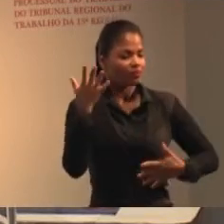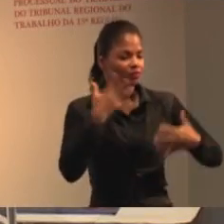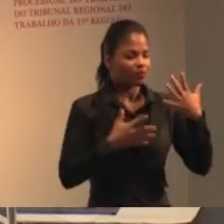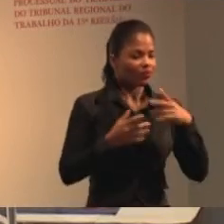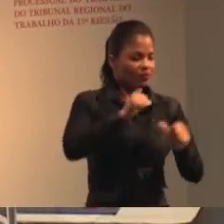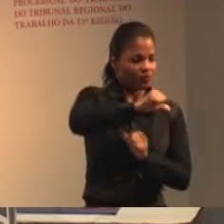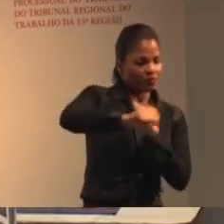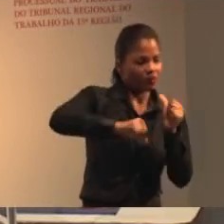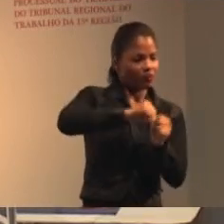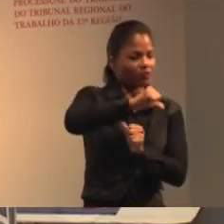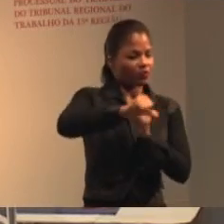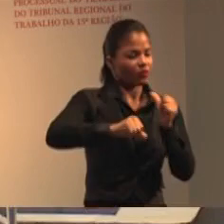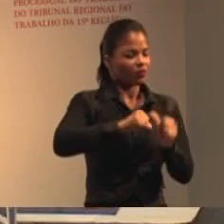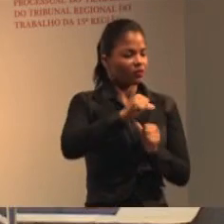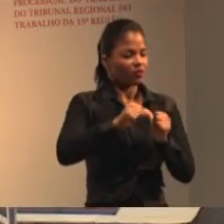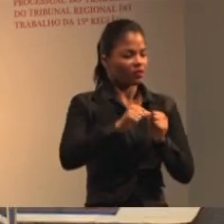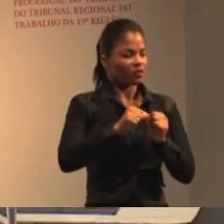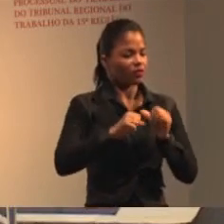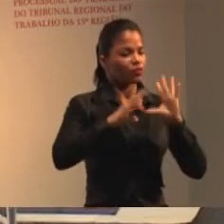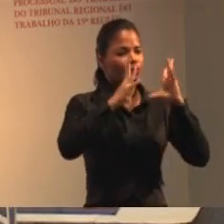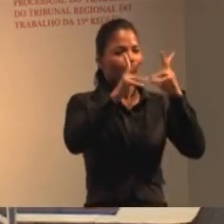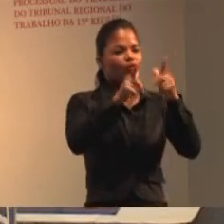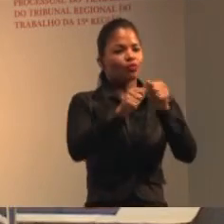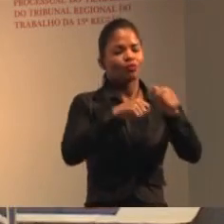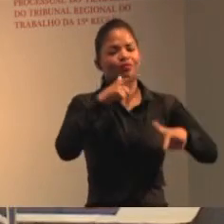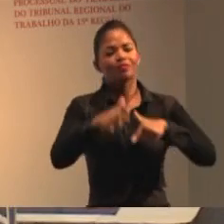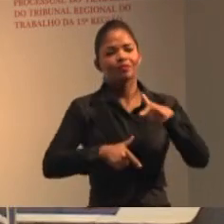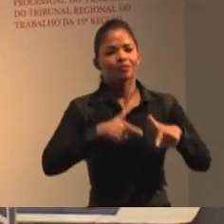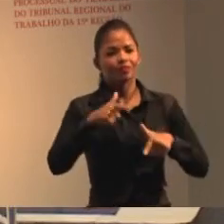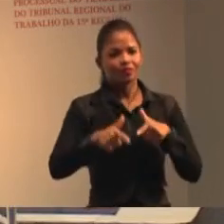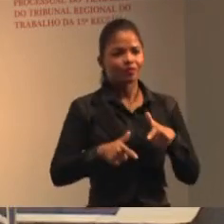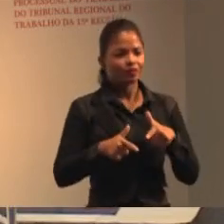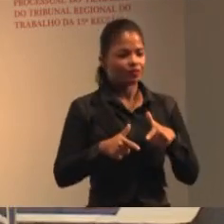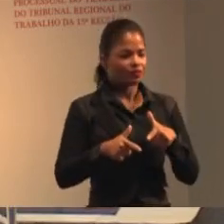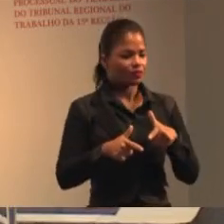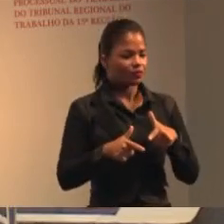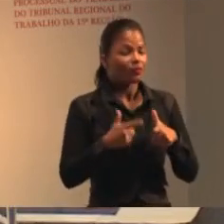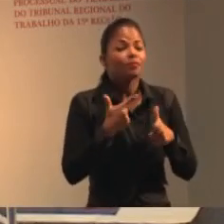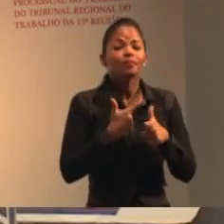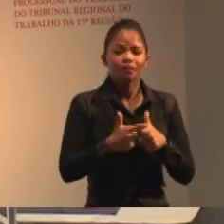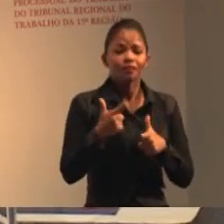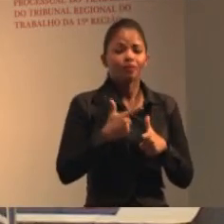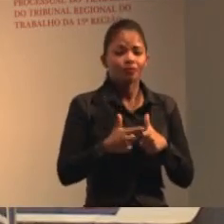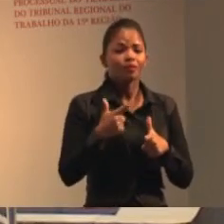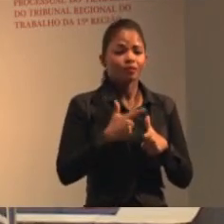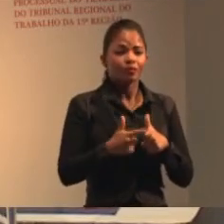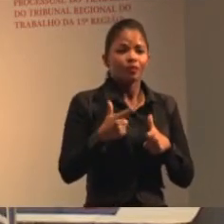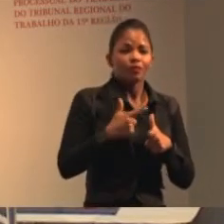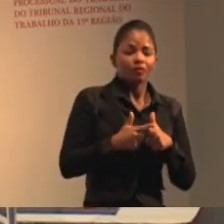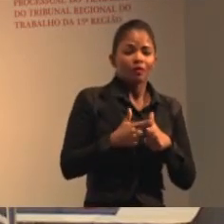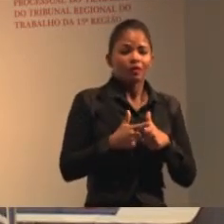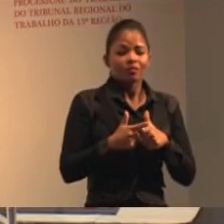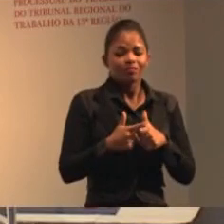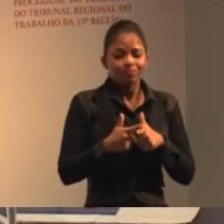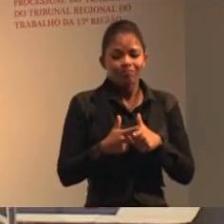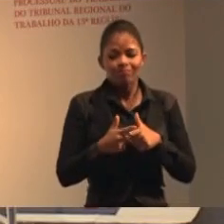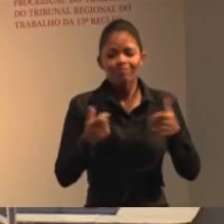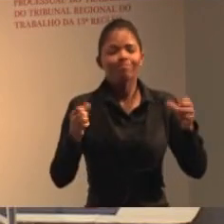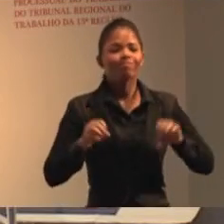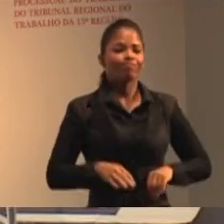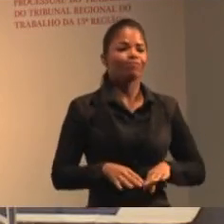mudar todas as modalidades de trabalho. O problema é a consequência